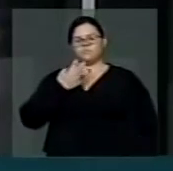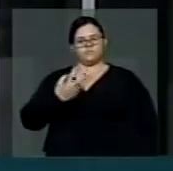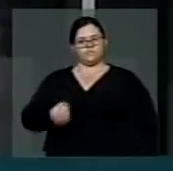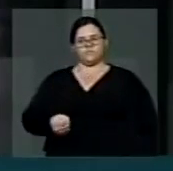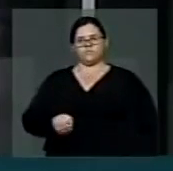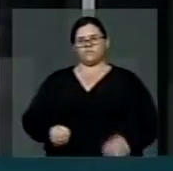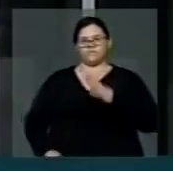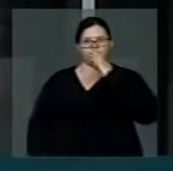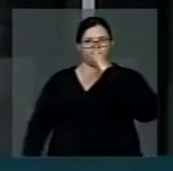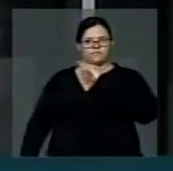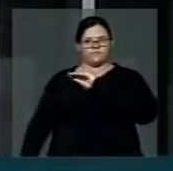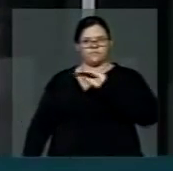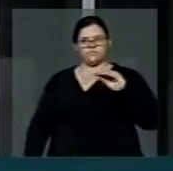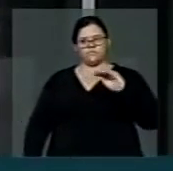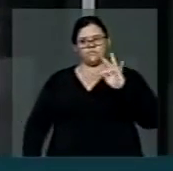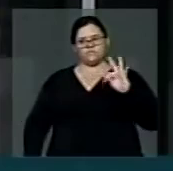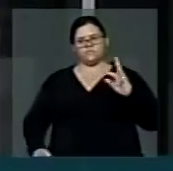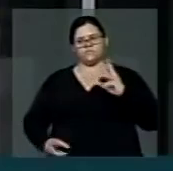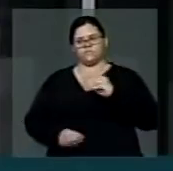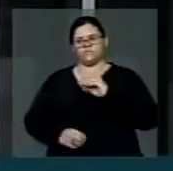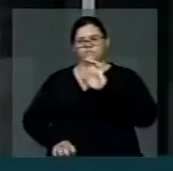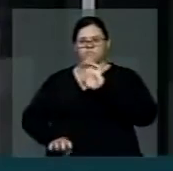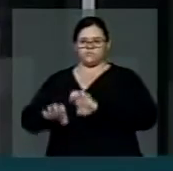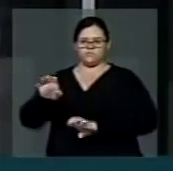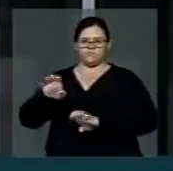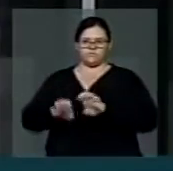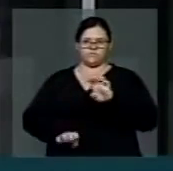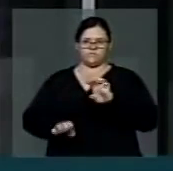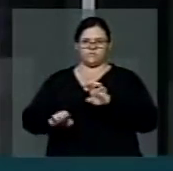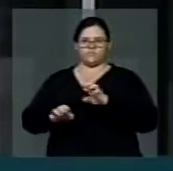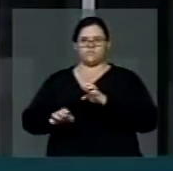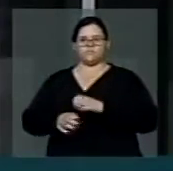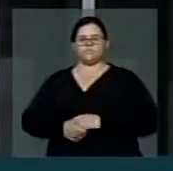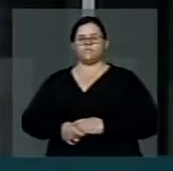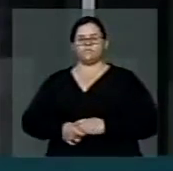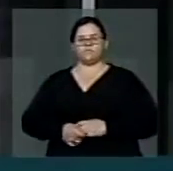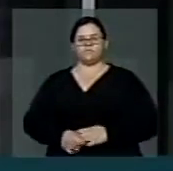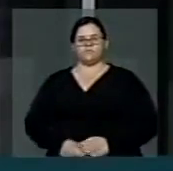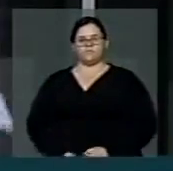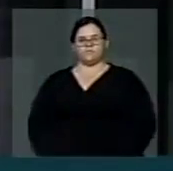excludentes corporativismos de ocasião. Muito obrigado.